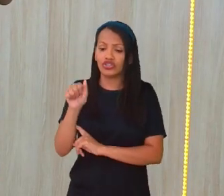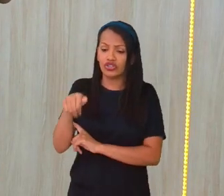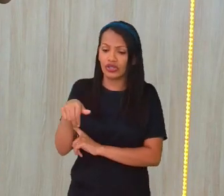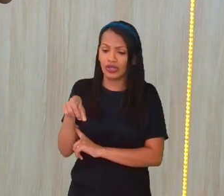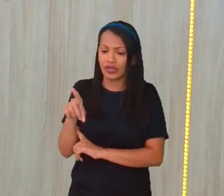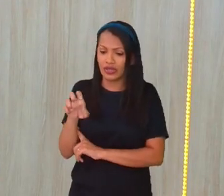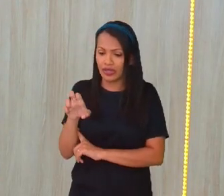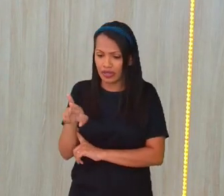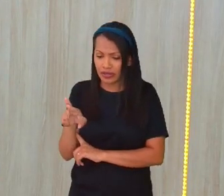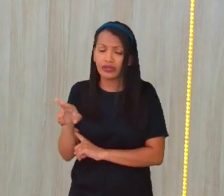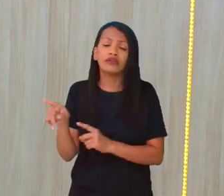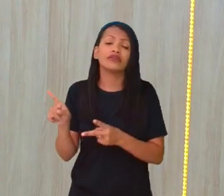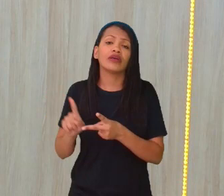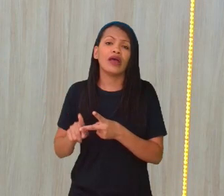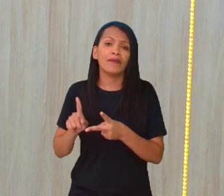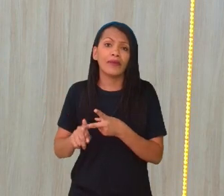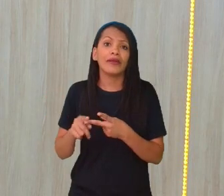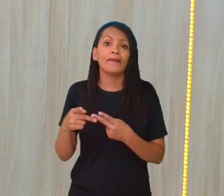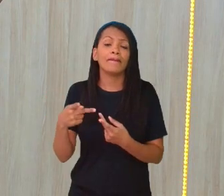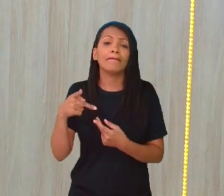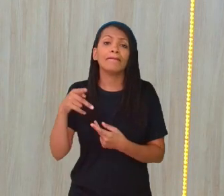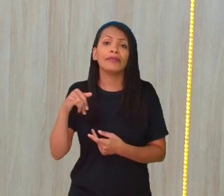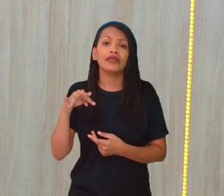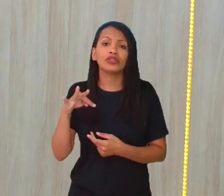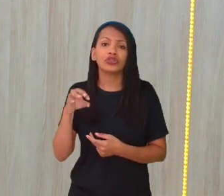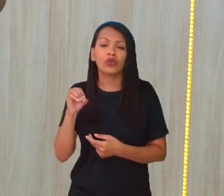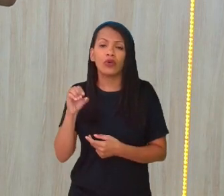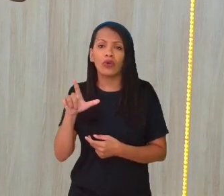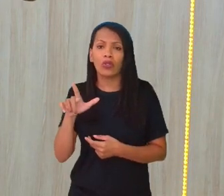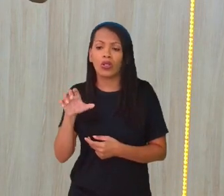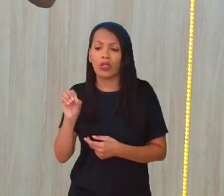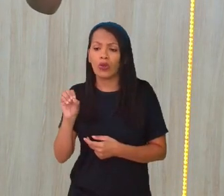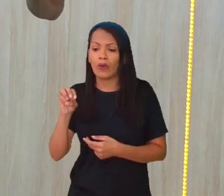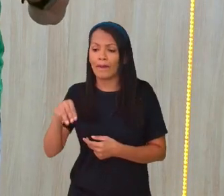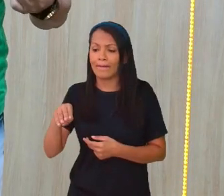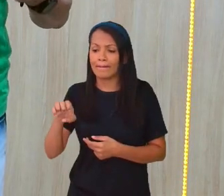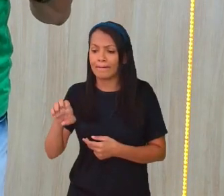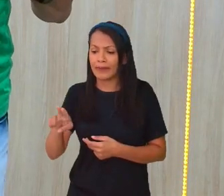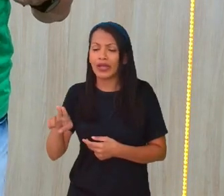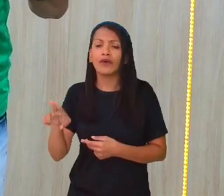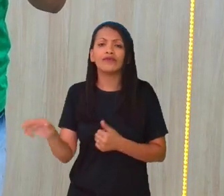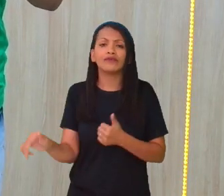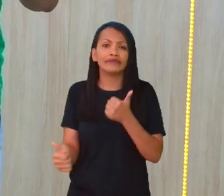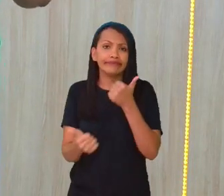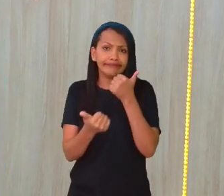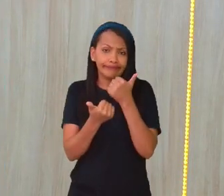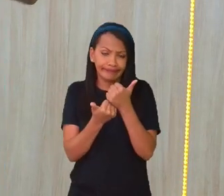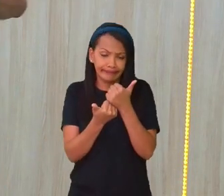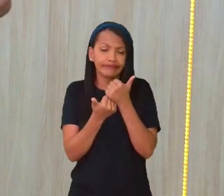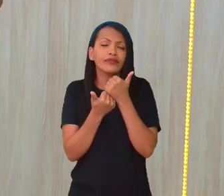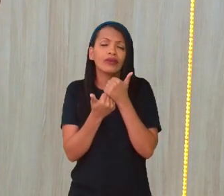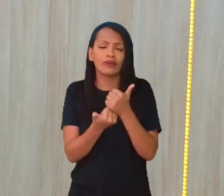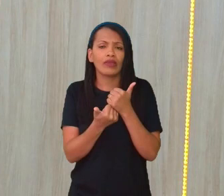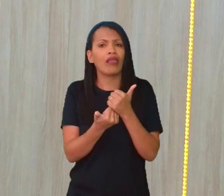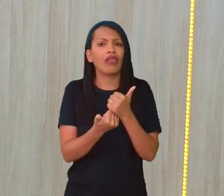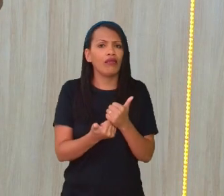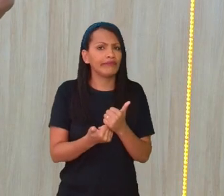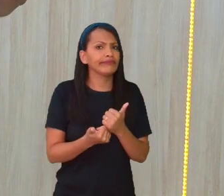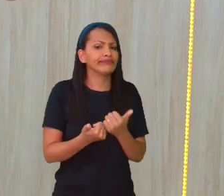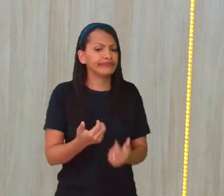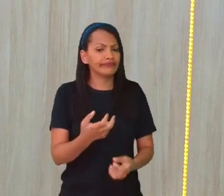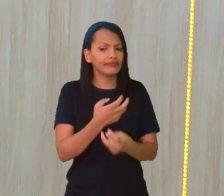é do Ptolomeu, o general Ptolomeu, que se tornou faraó e depois foi o pai da grande rainha Cleópatra no Egito. Olha